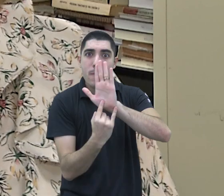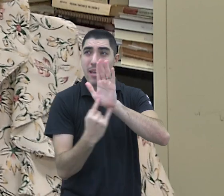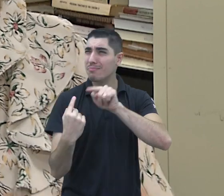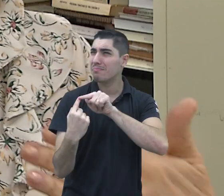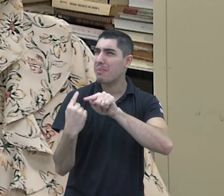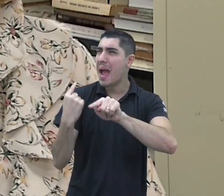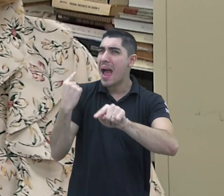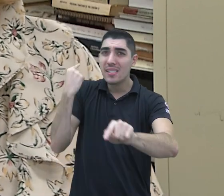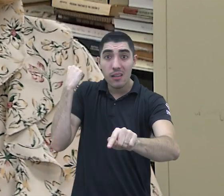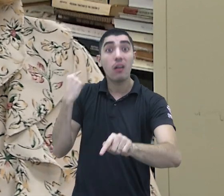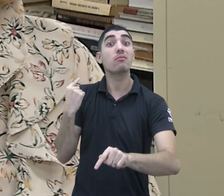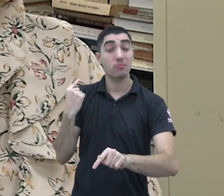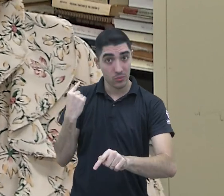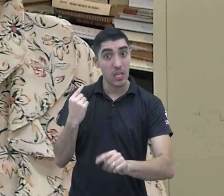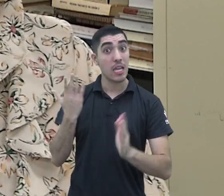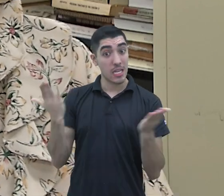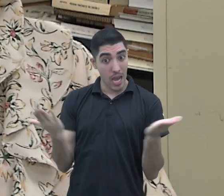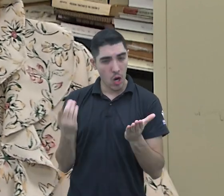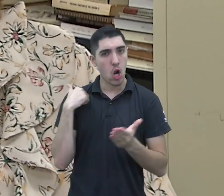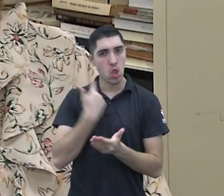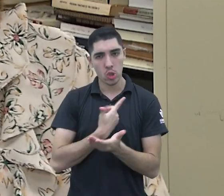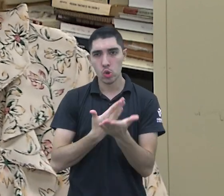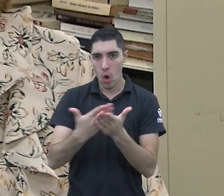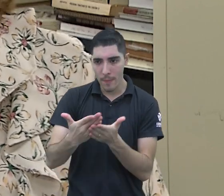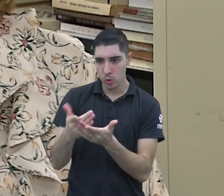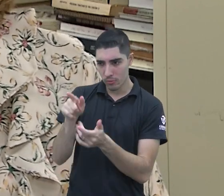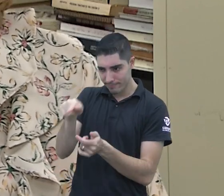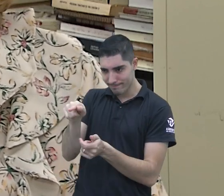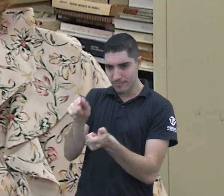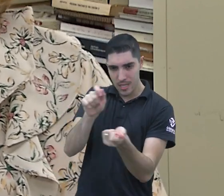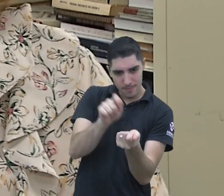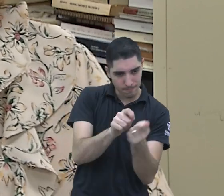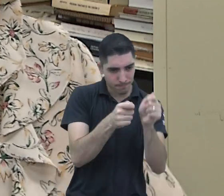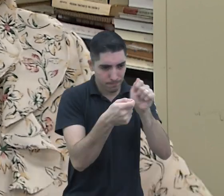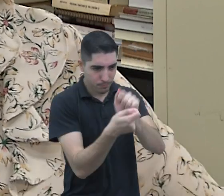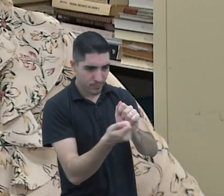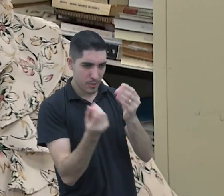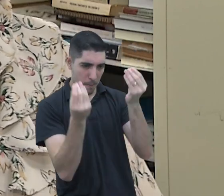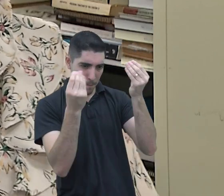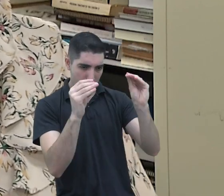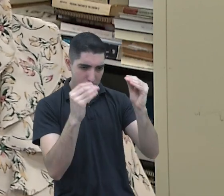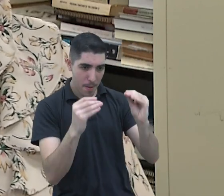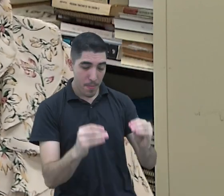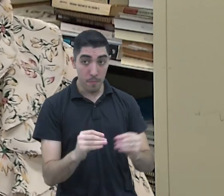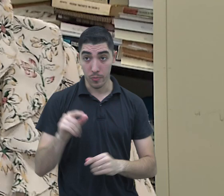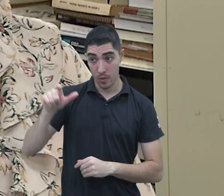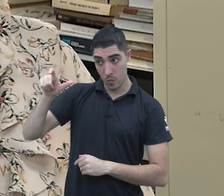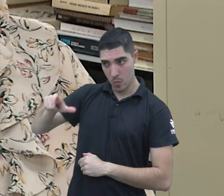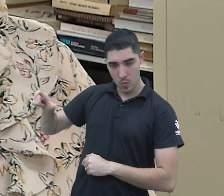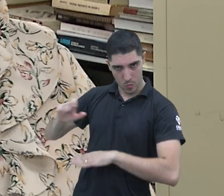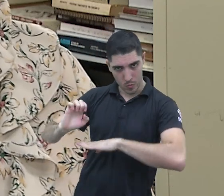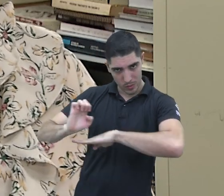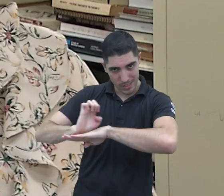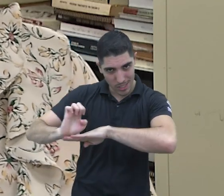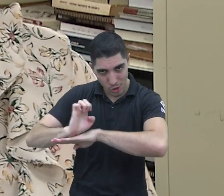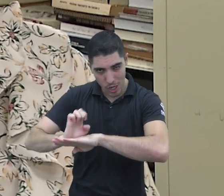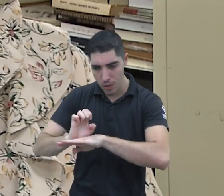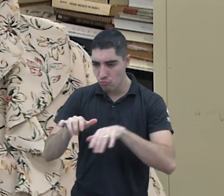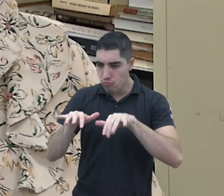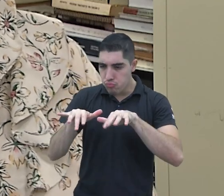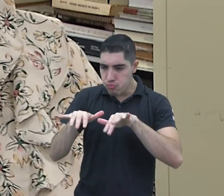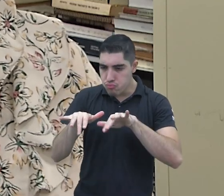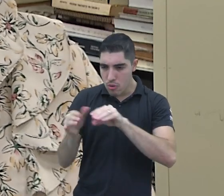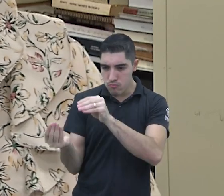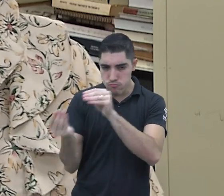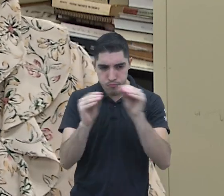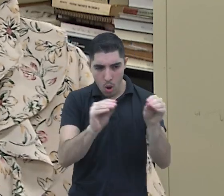lá. Essas atas, elas estão sendo transcritas. Então, uma das funções que os nossos estagiários fazem,